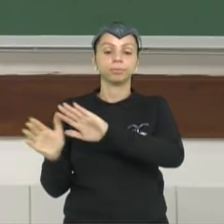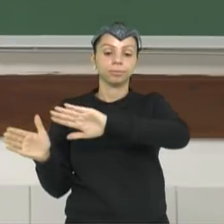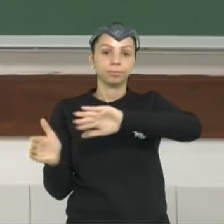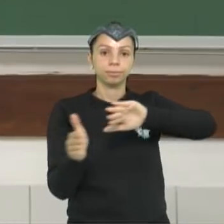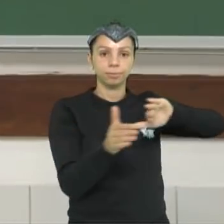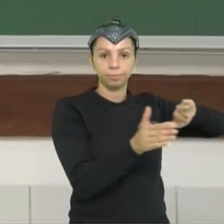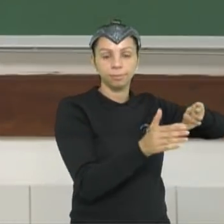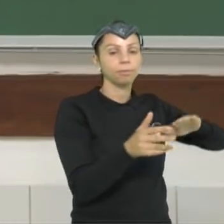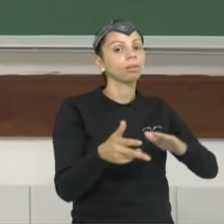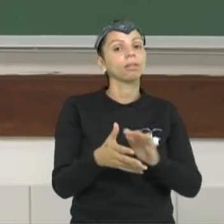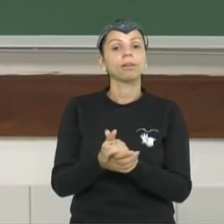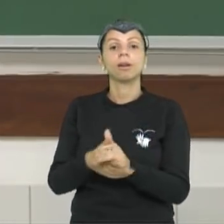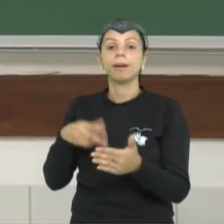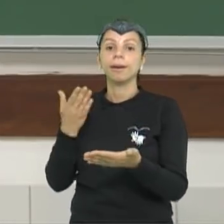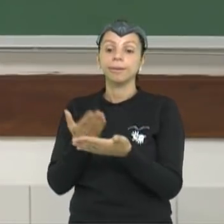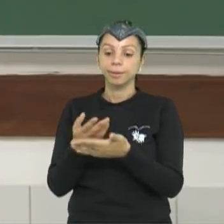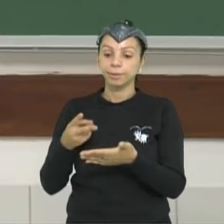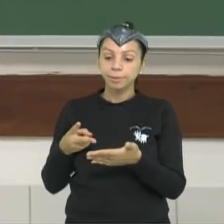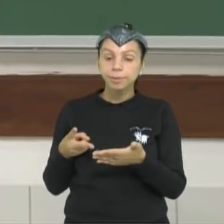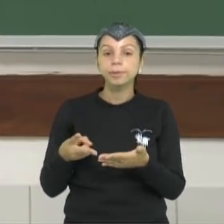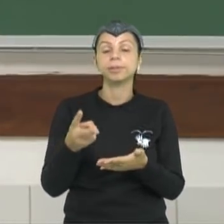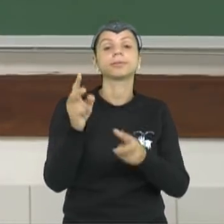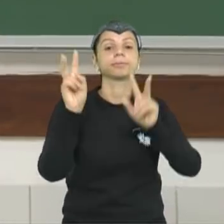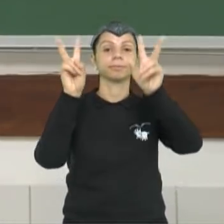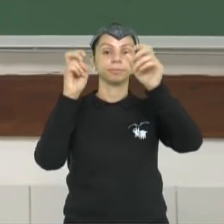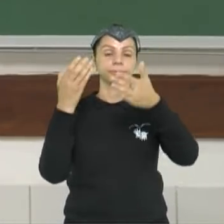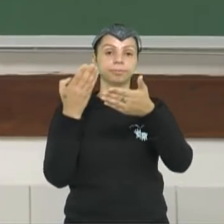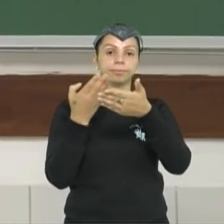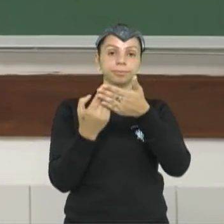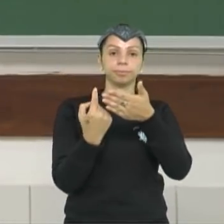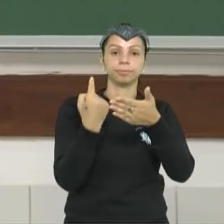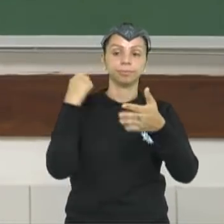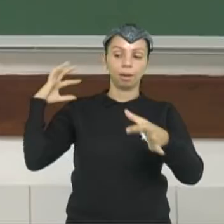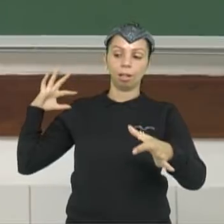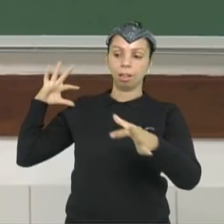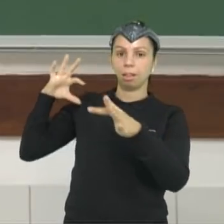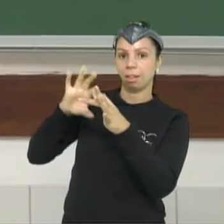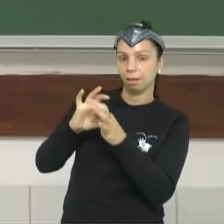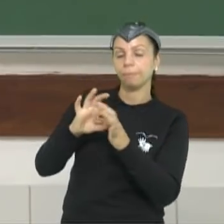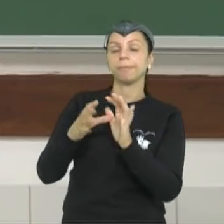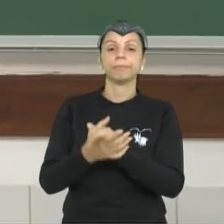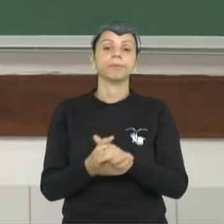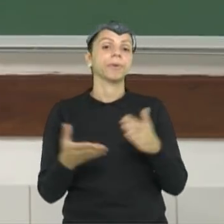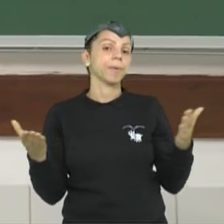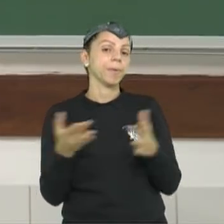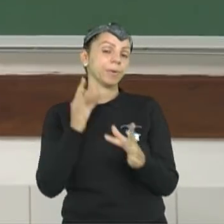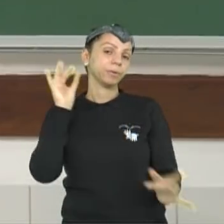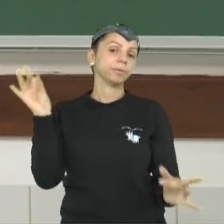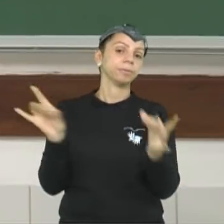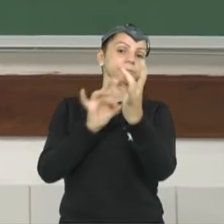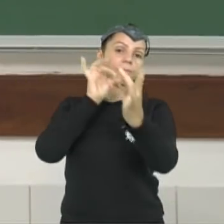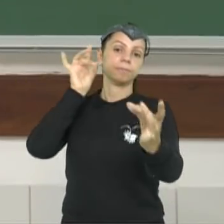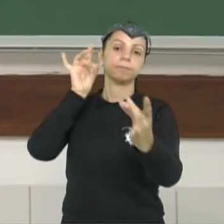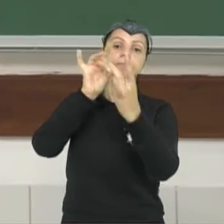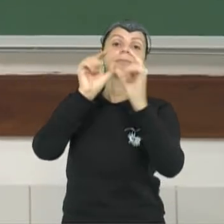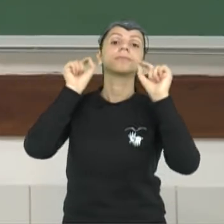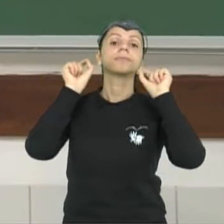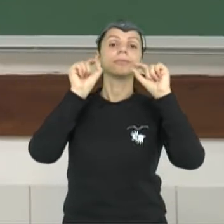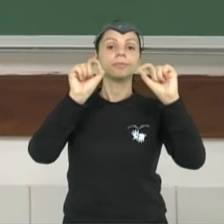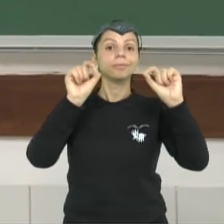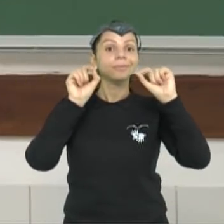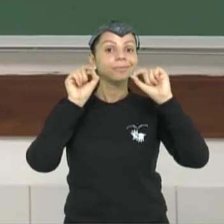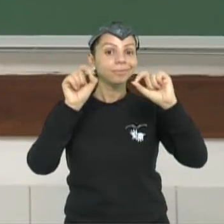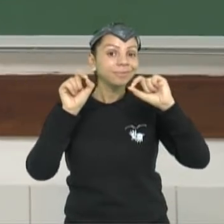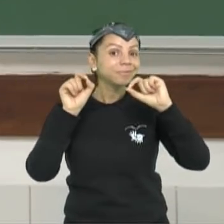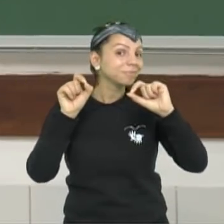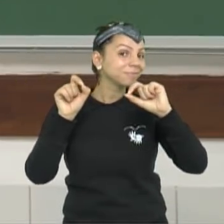de hoje continua sendo uma sequência da aulinha anterior, hoje nós vamos falar mais específico sobre os